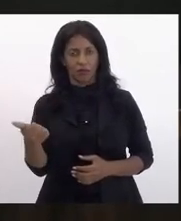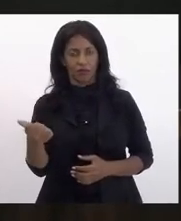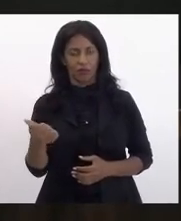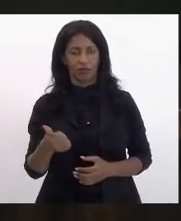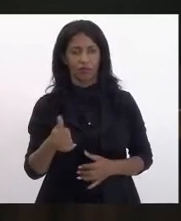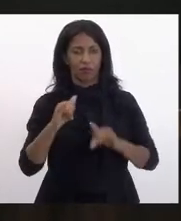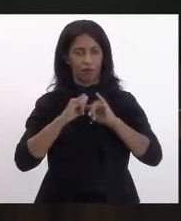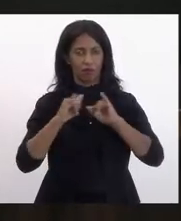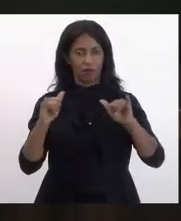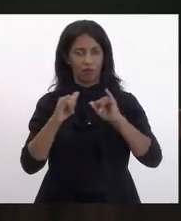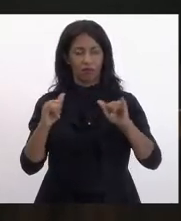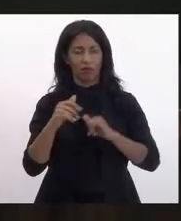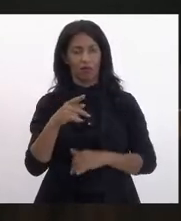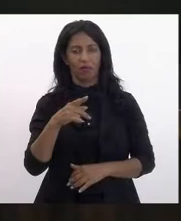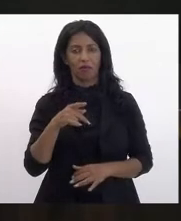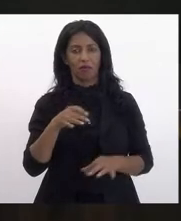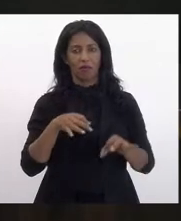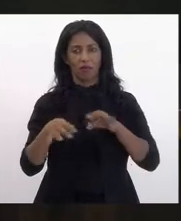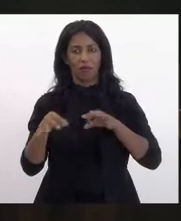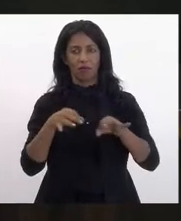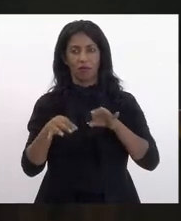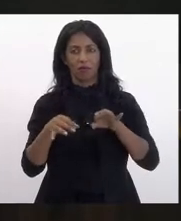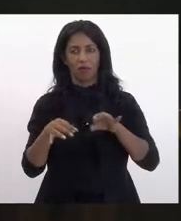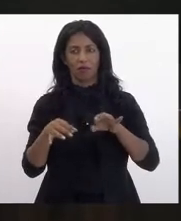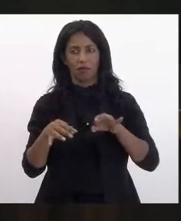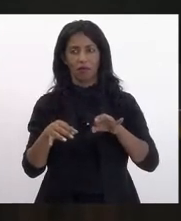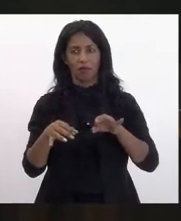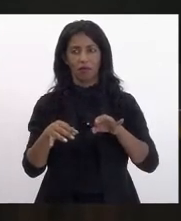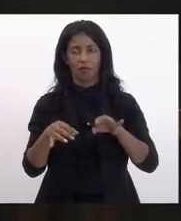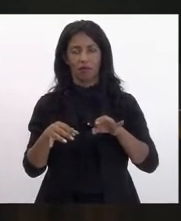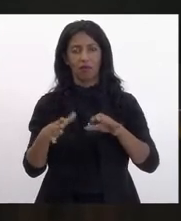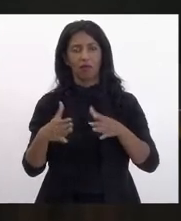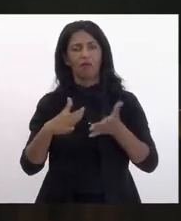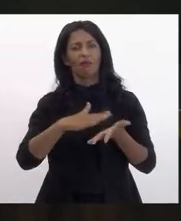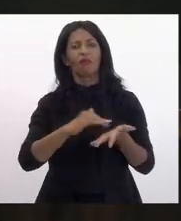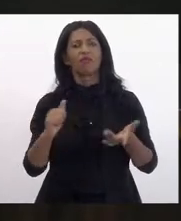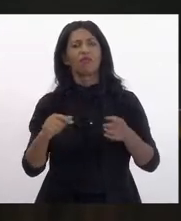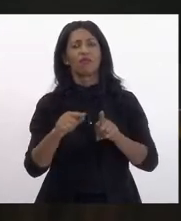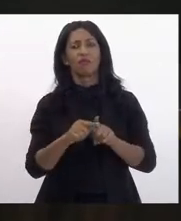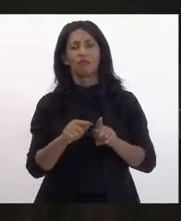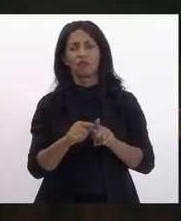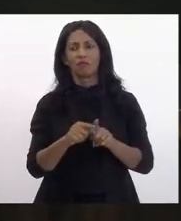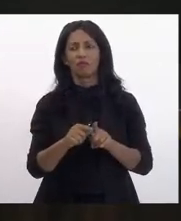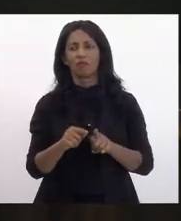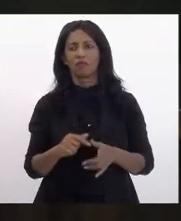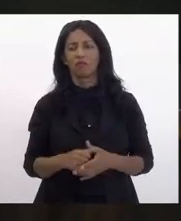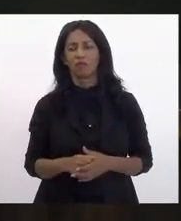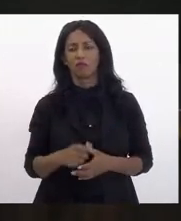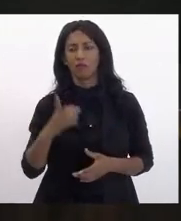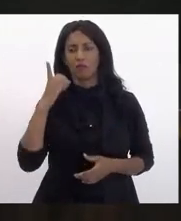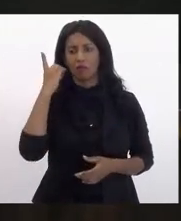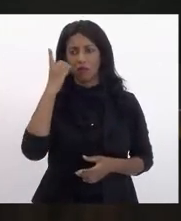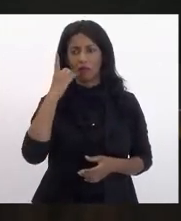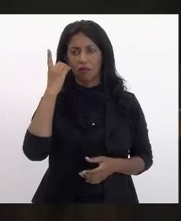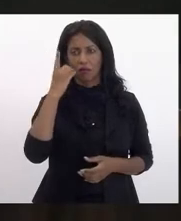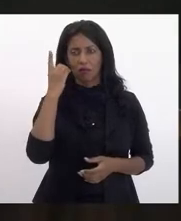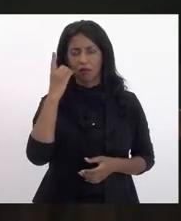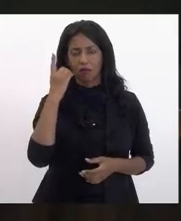802/2021. Anuncio, projeto de resolução... Abstenção no... também. Abstenção também do deputado...